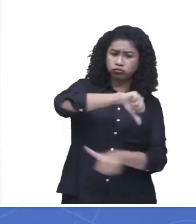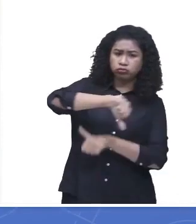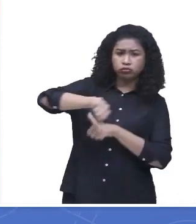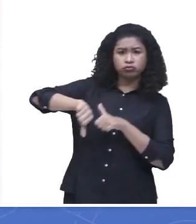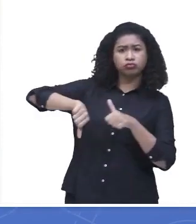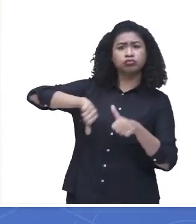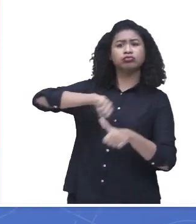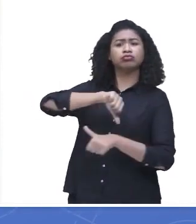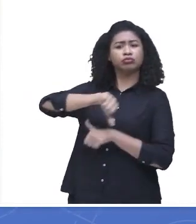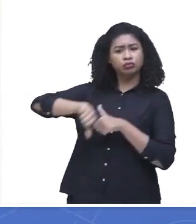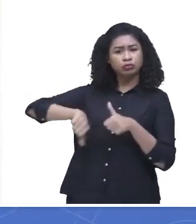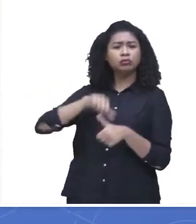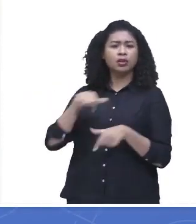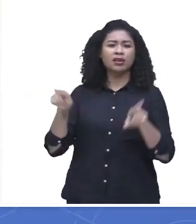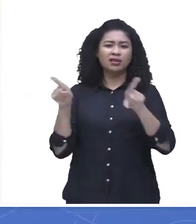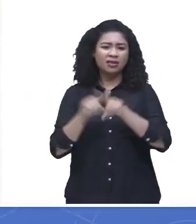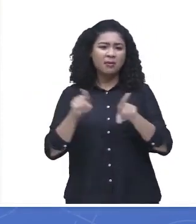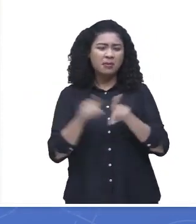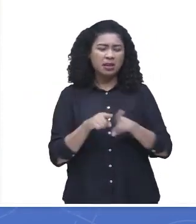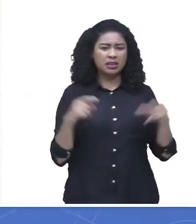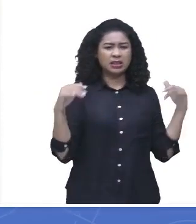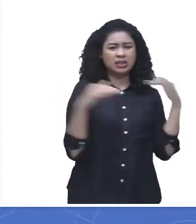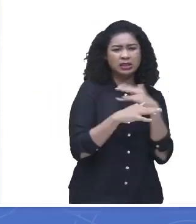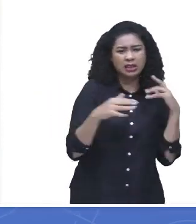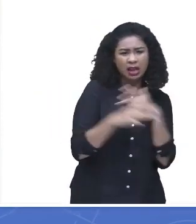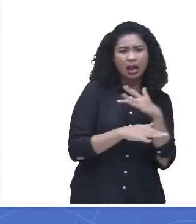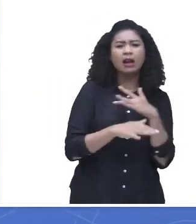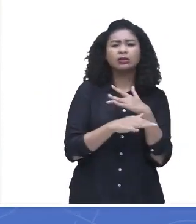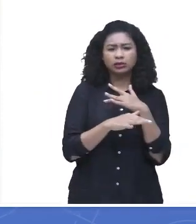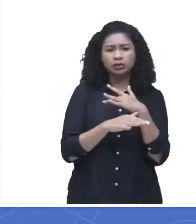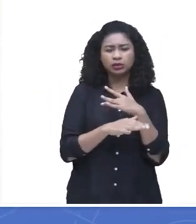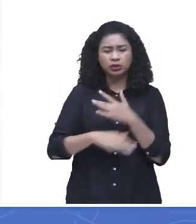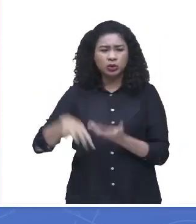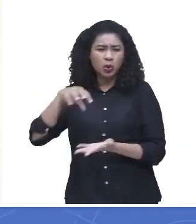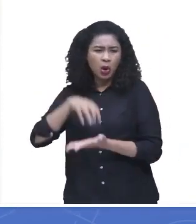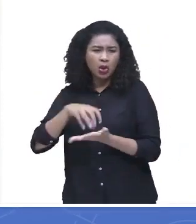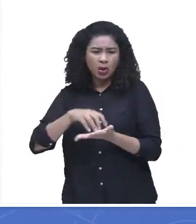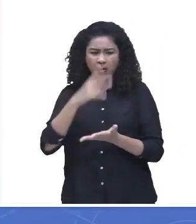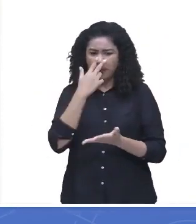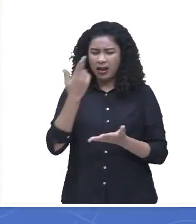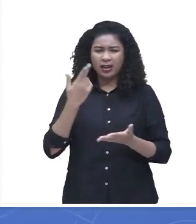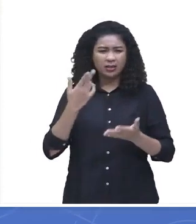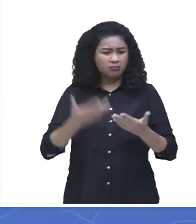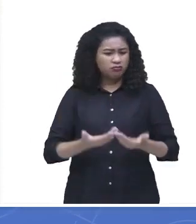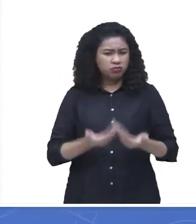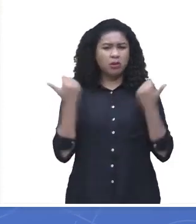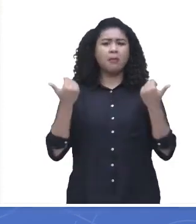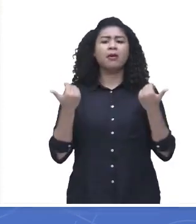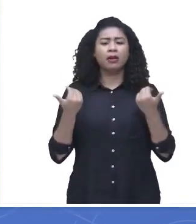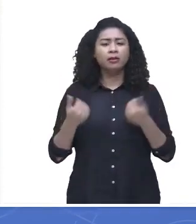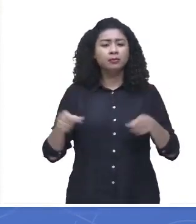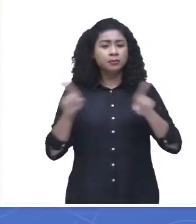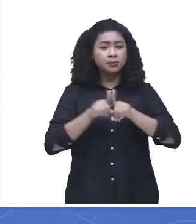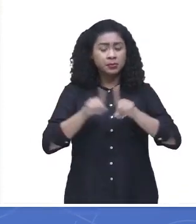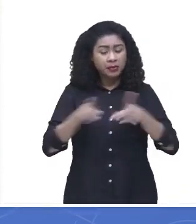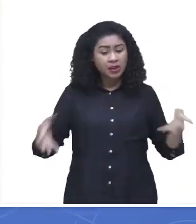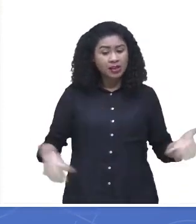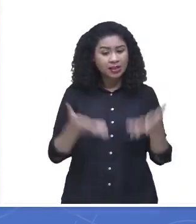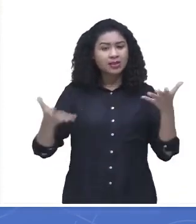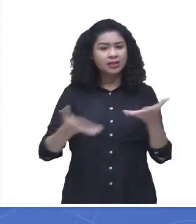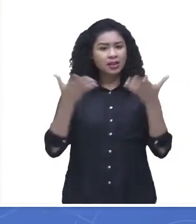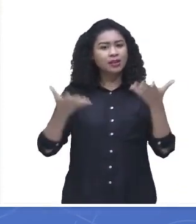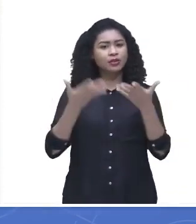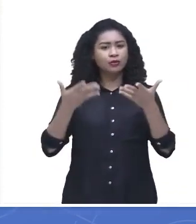com essa relação da metrópole com as colônias e ela vai inspirar outros movimentos também. E vocês viram